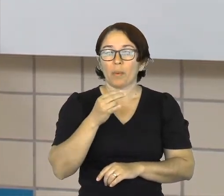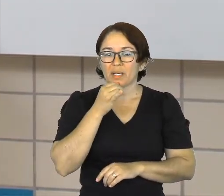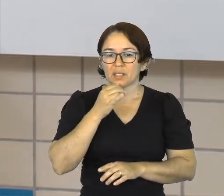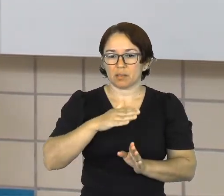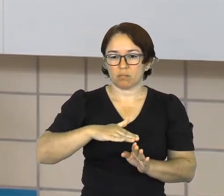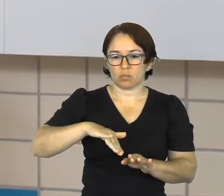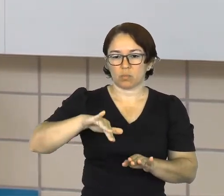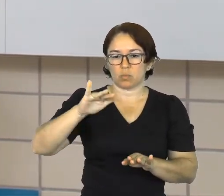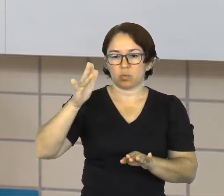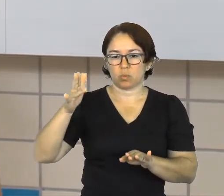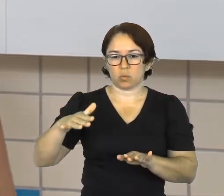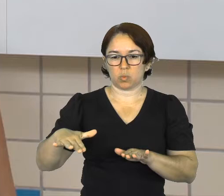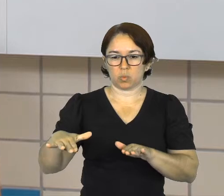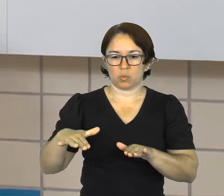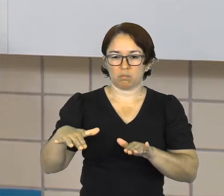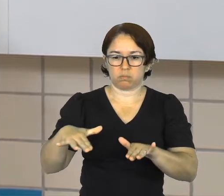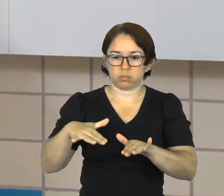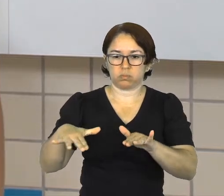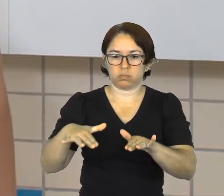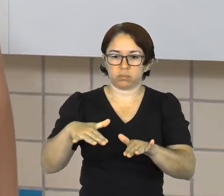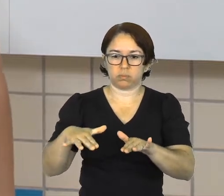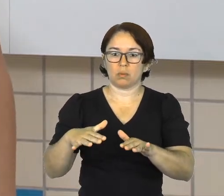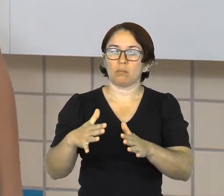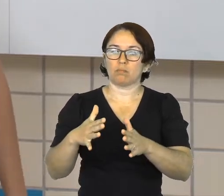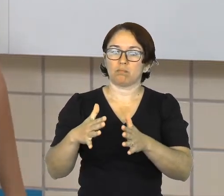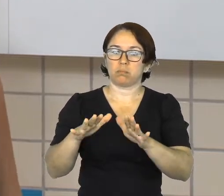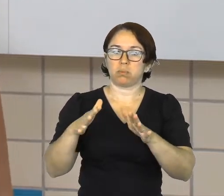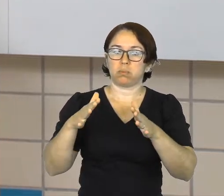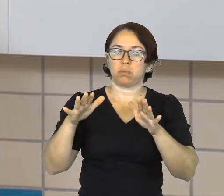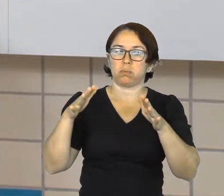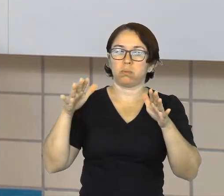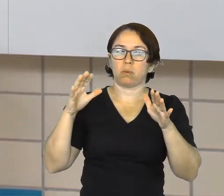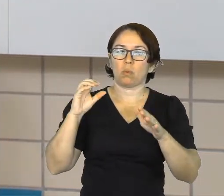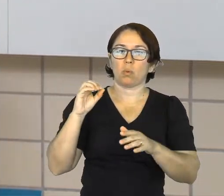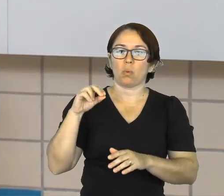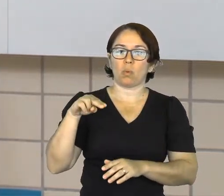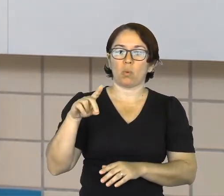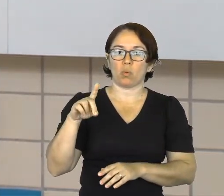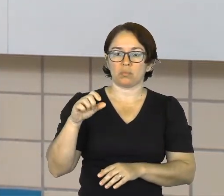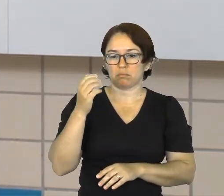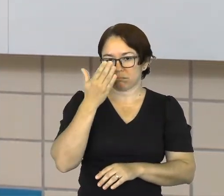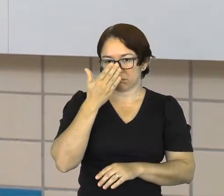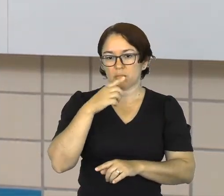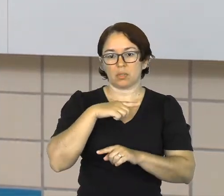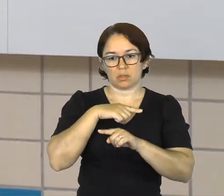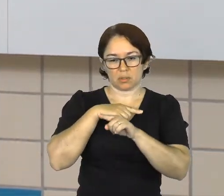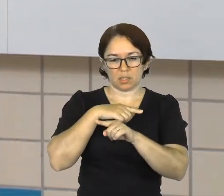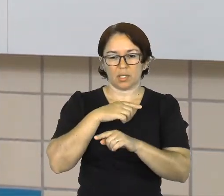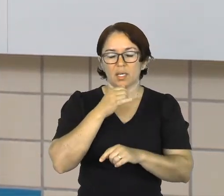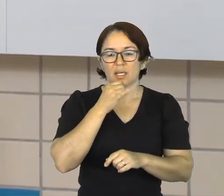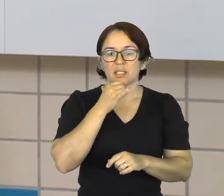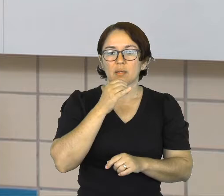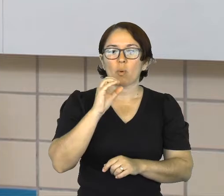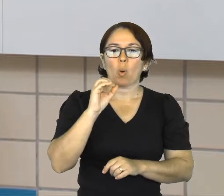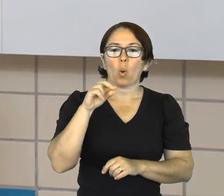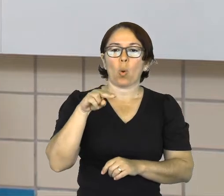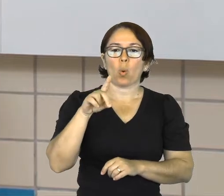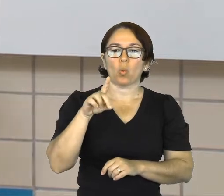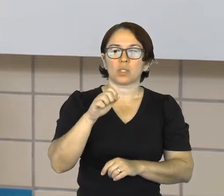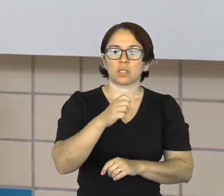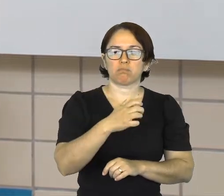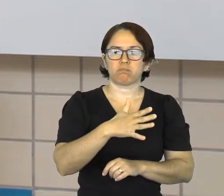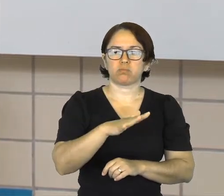onda mecânica mais para frente. A gente vai ver as características de uma onda, o que uma onda precisa ter no meio da física. Você